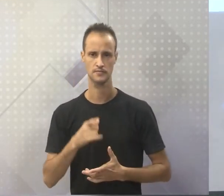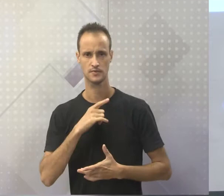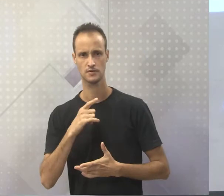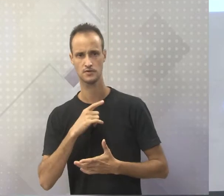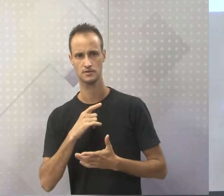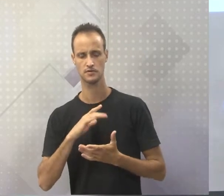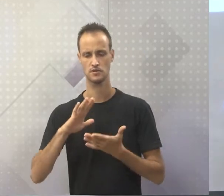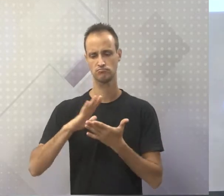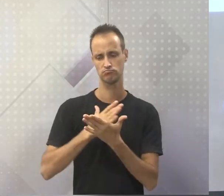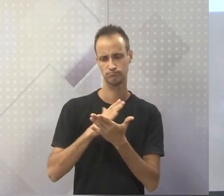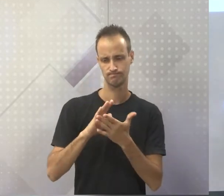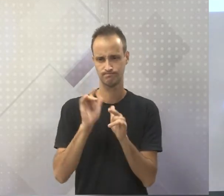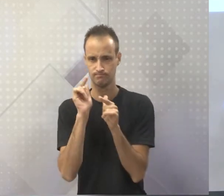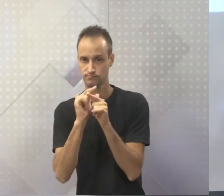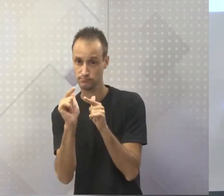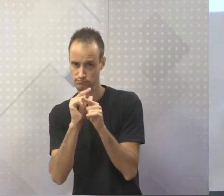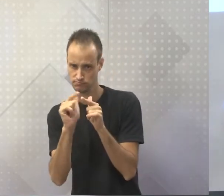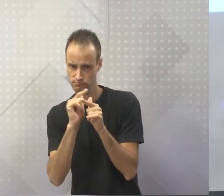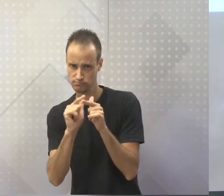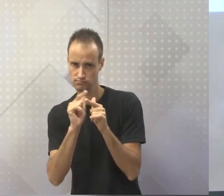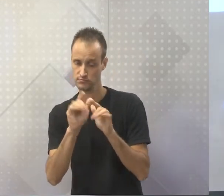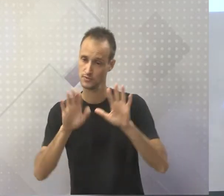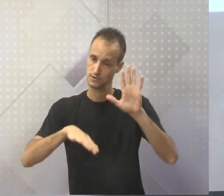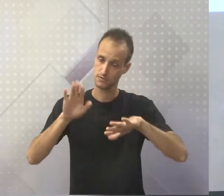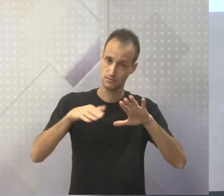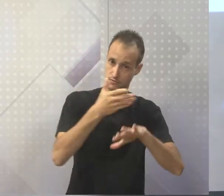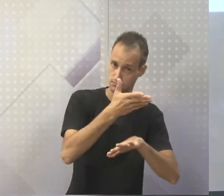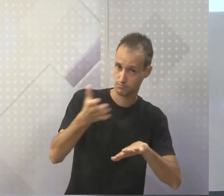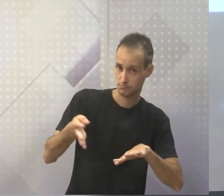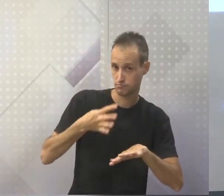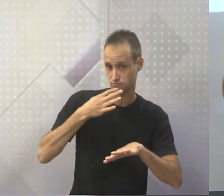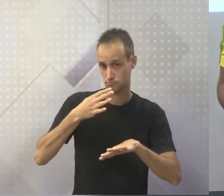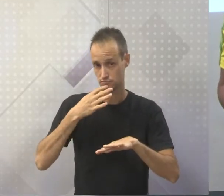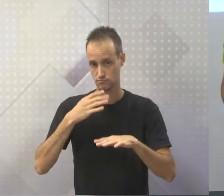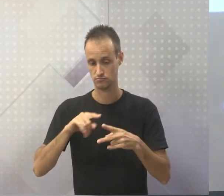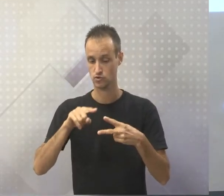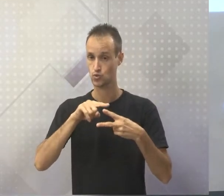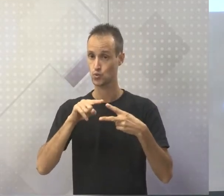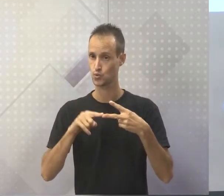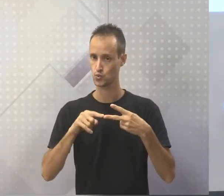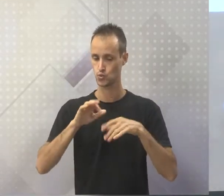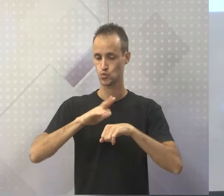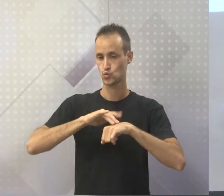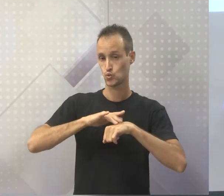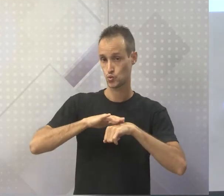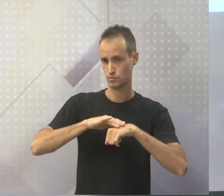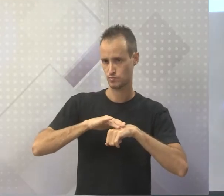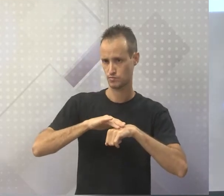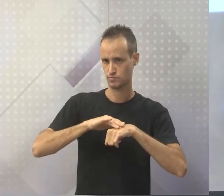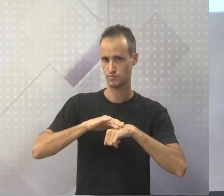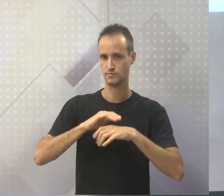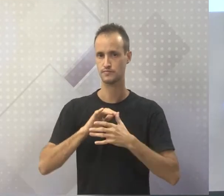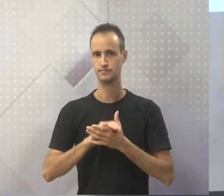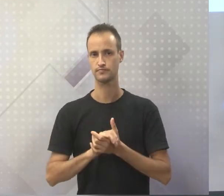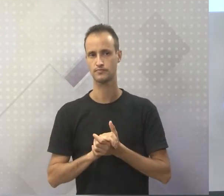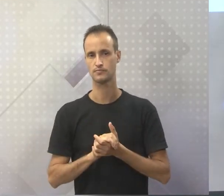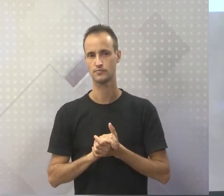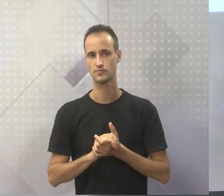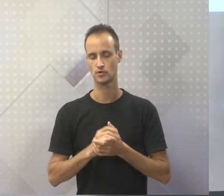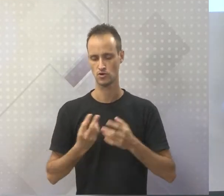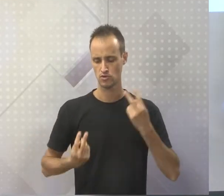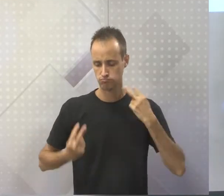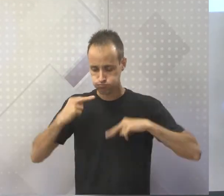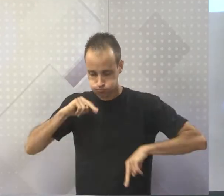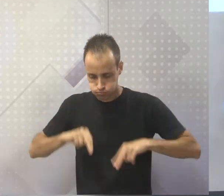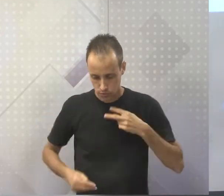alguns distúrbios que vocês podem ter visto já por aí. São duas doenças quando nós temos distúrbios nos